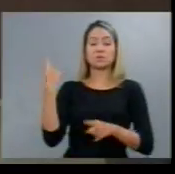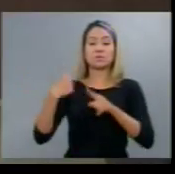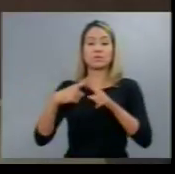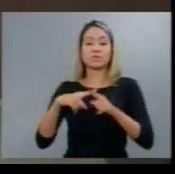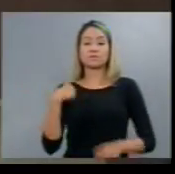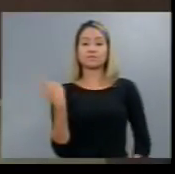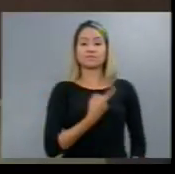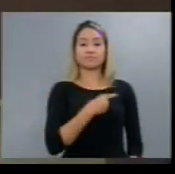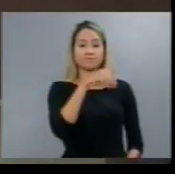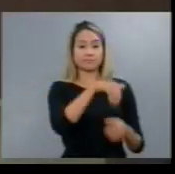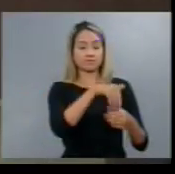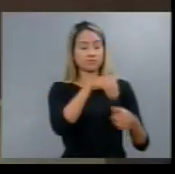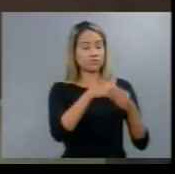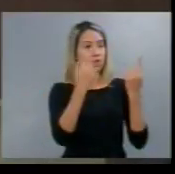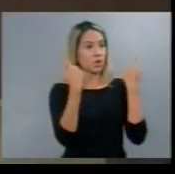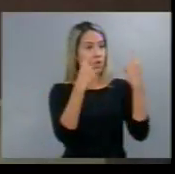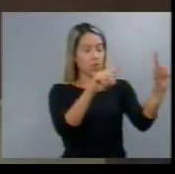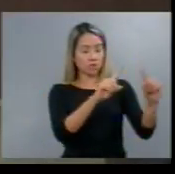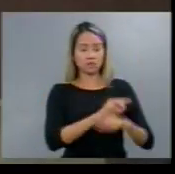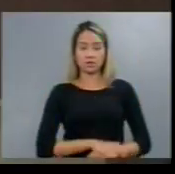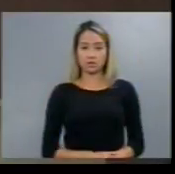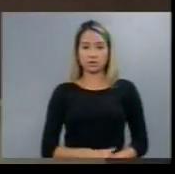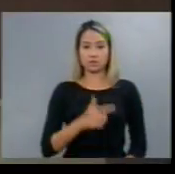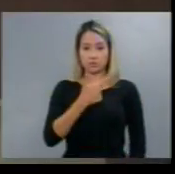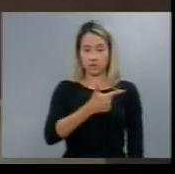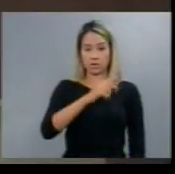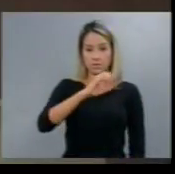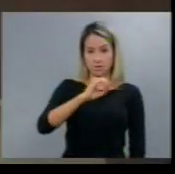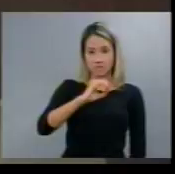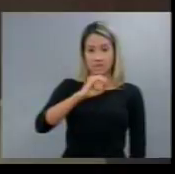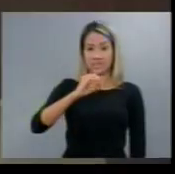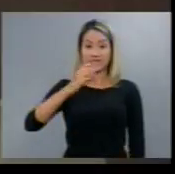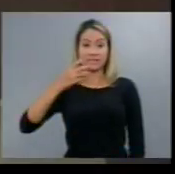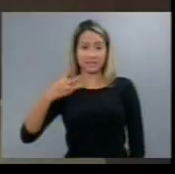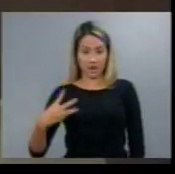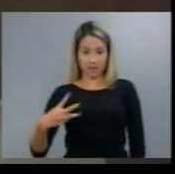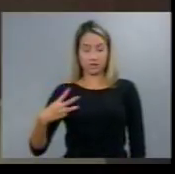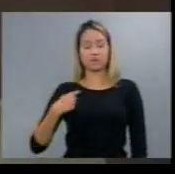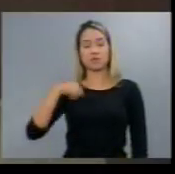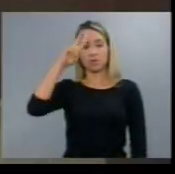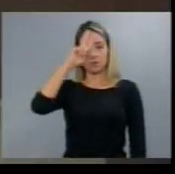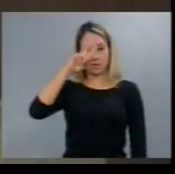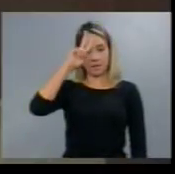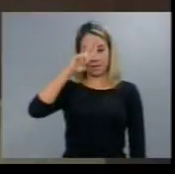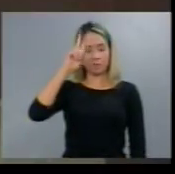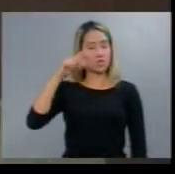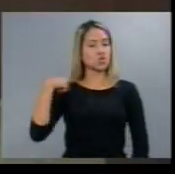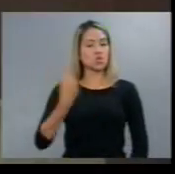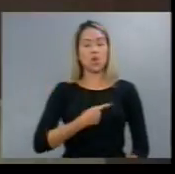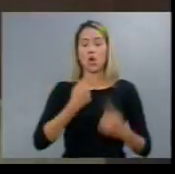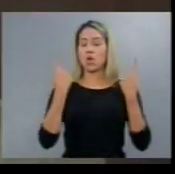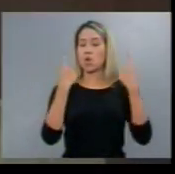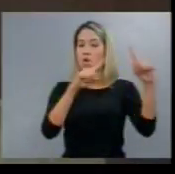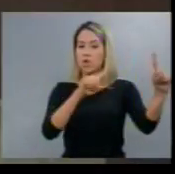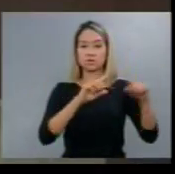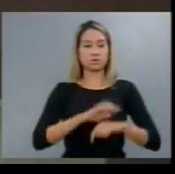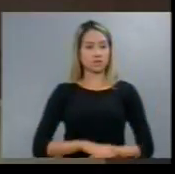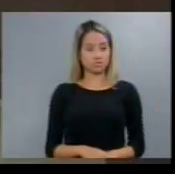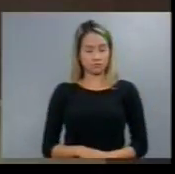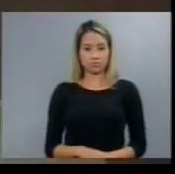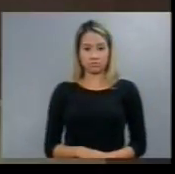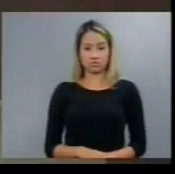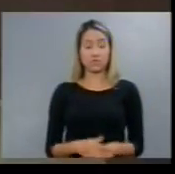momento, contra a reforma da Previdência de 2003. E eu terei prazer enorme em passar a Vossa Excelência todos os